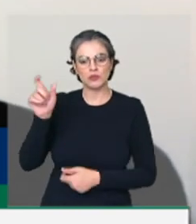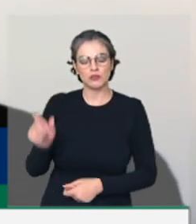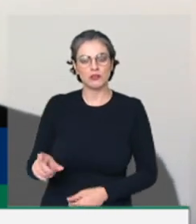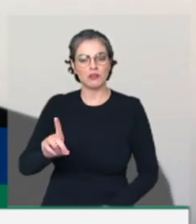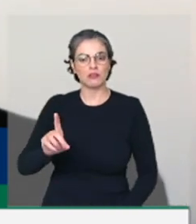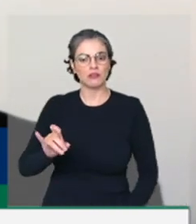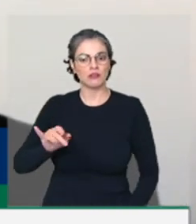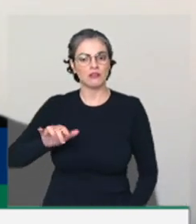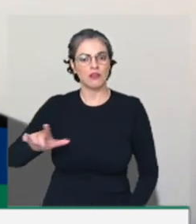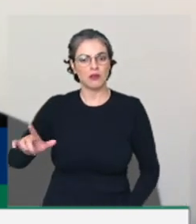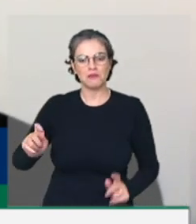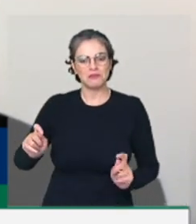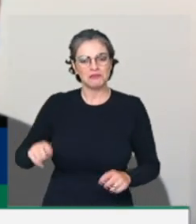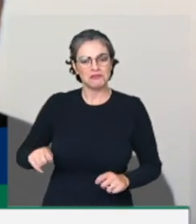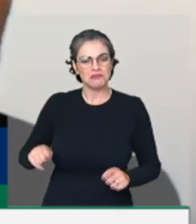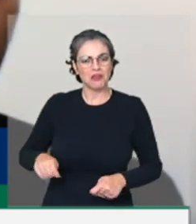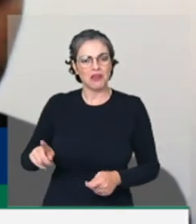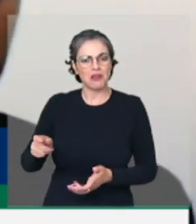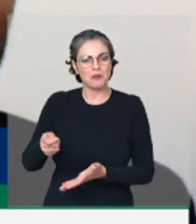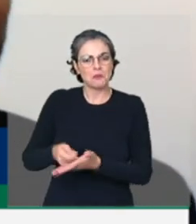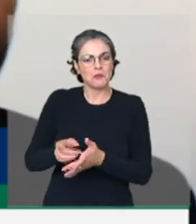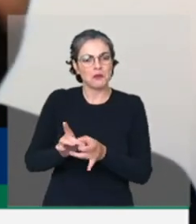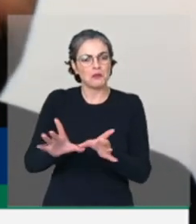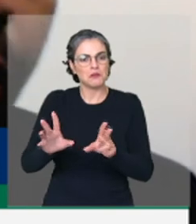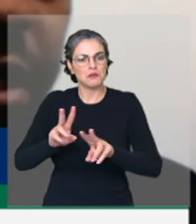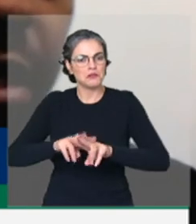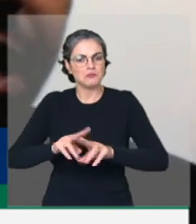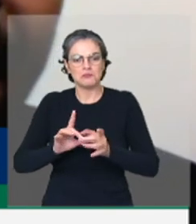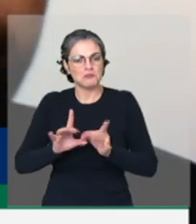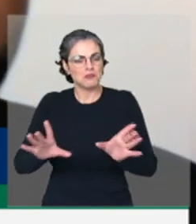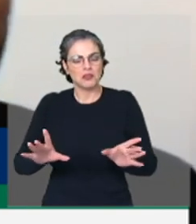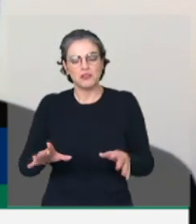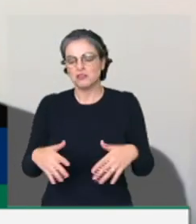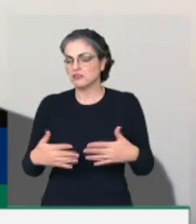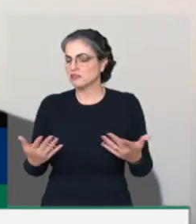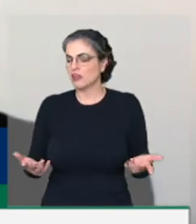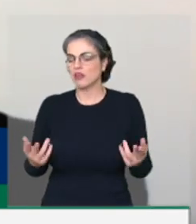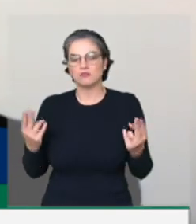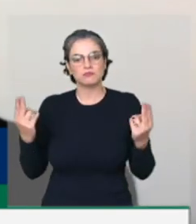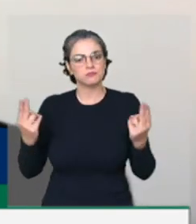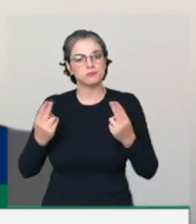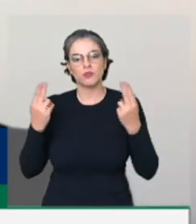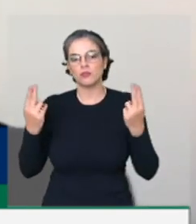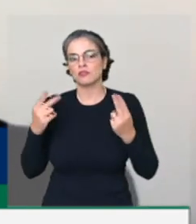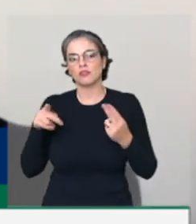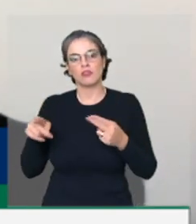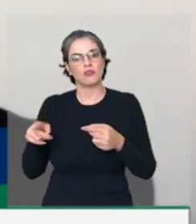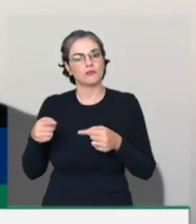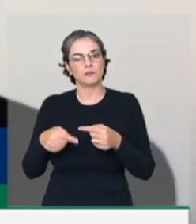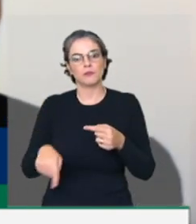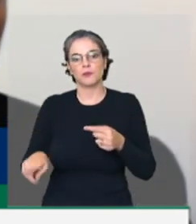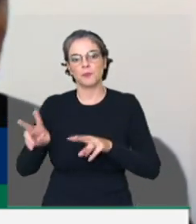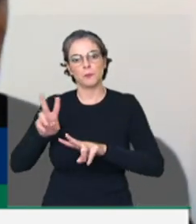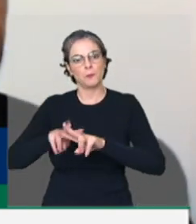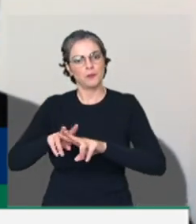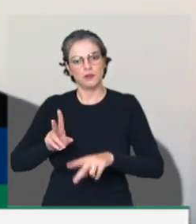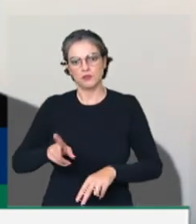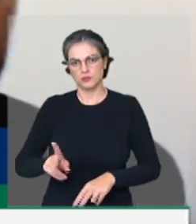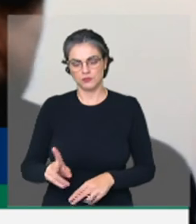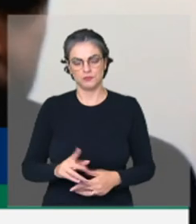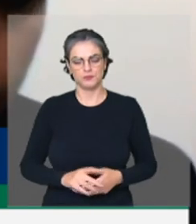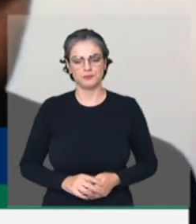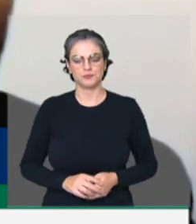sim, afiançáveis, o que afastaria de pronto a possibilidade de prisão do parlamentar. Seguindo as condições